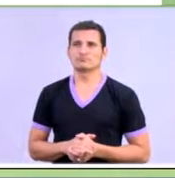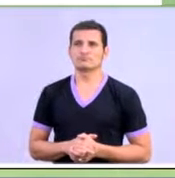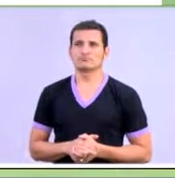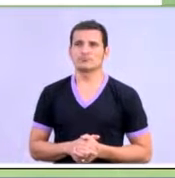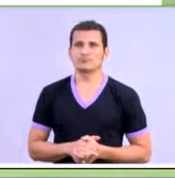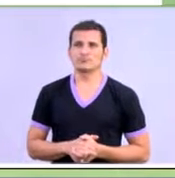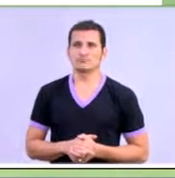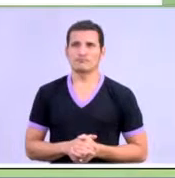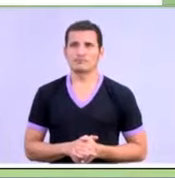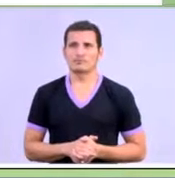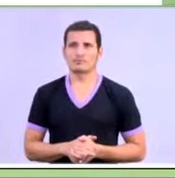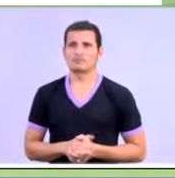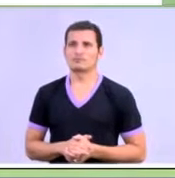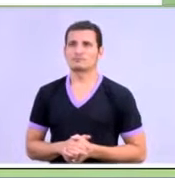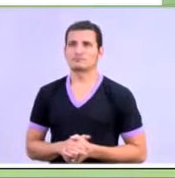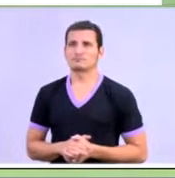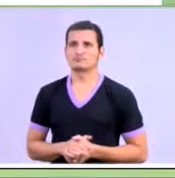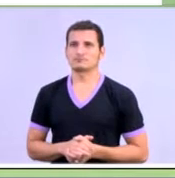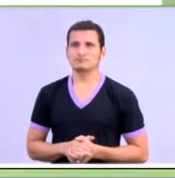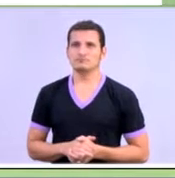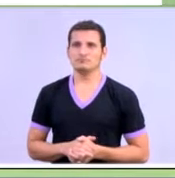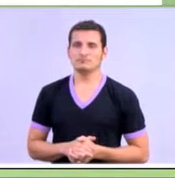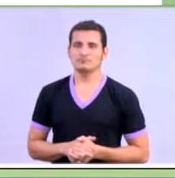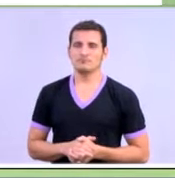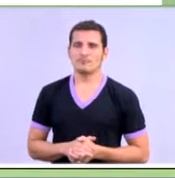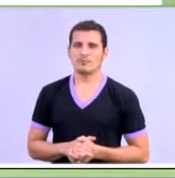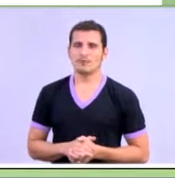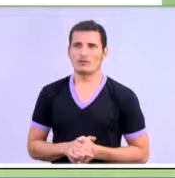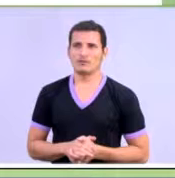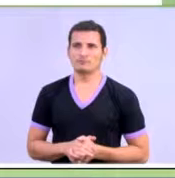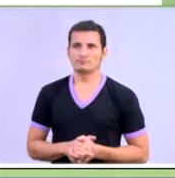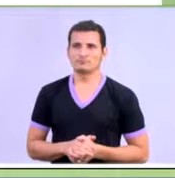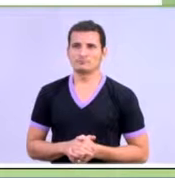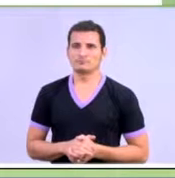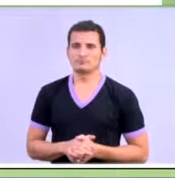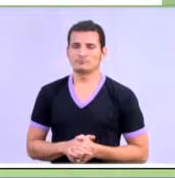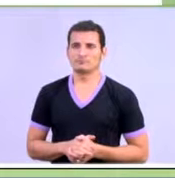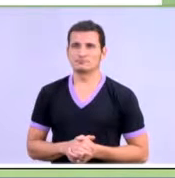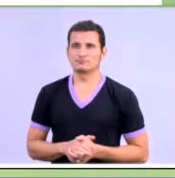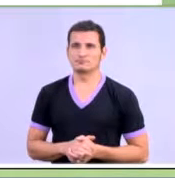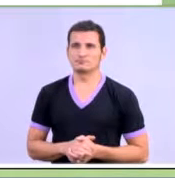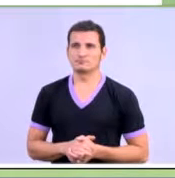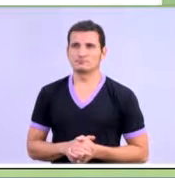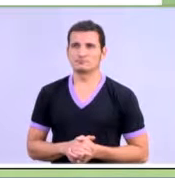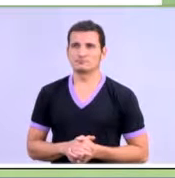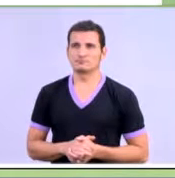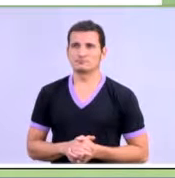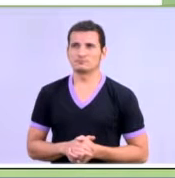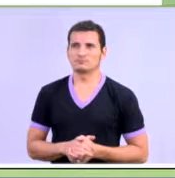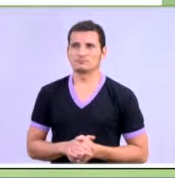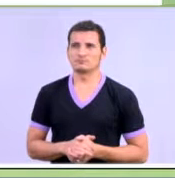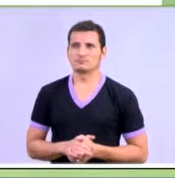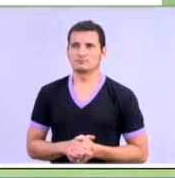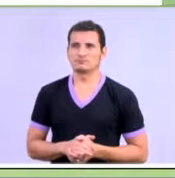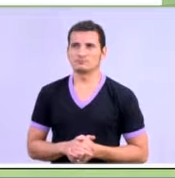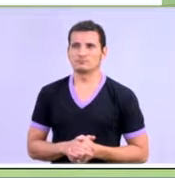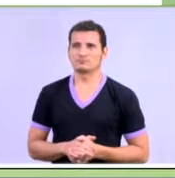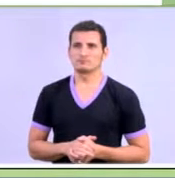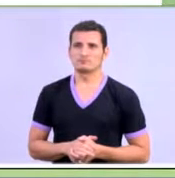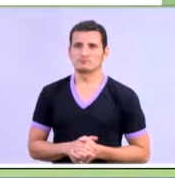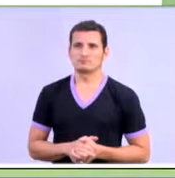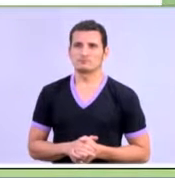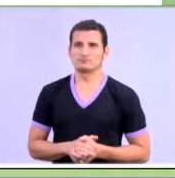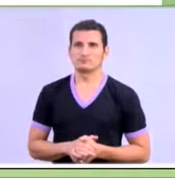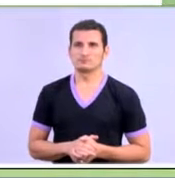público, retorno o valor do tipo double, ele vai executar a função de depositar, eu vou passar como parâmetro o valor do depósito, ele